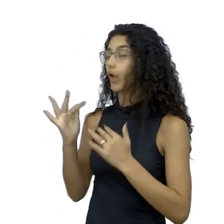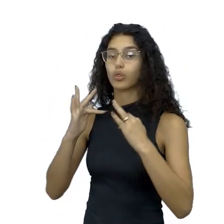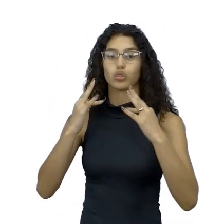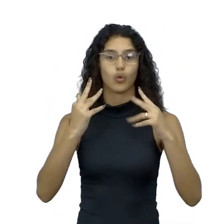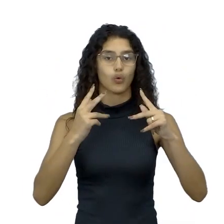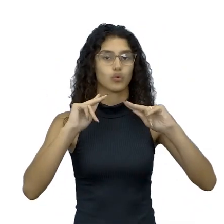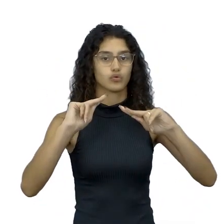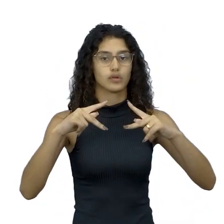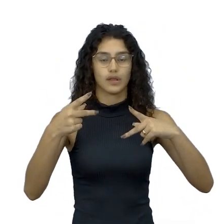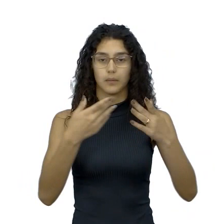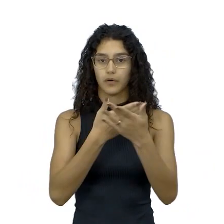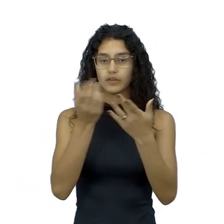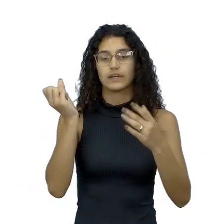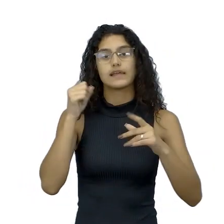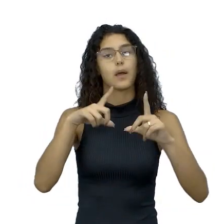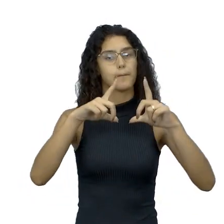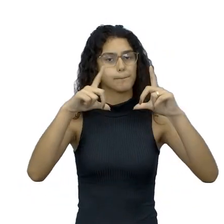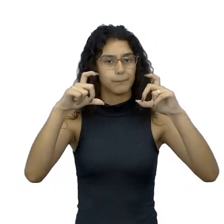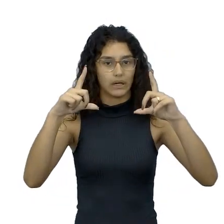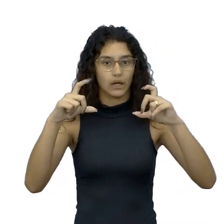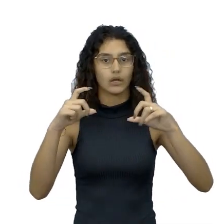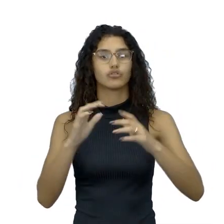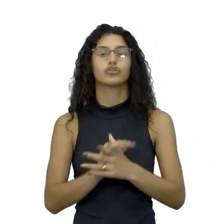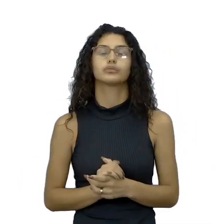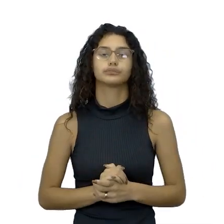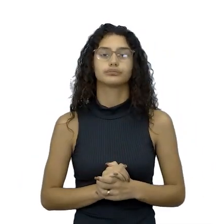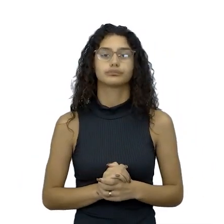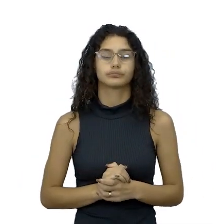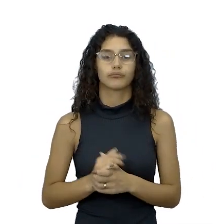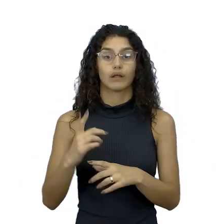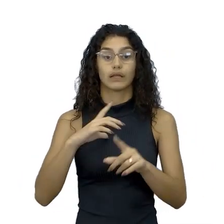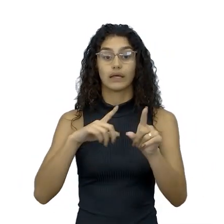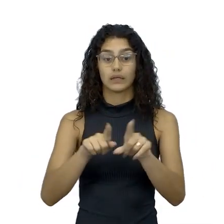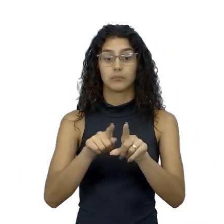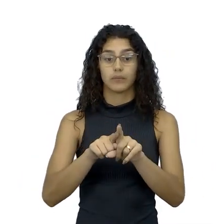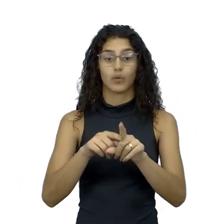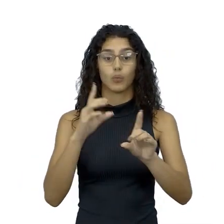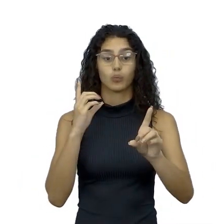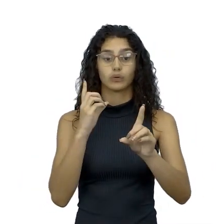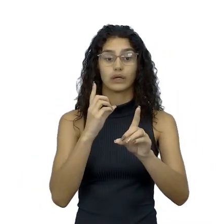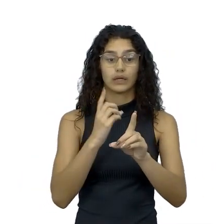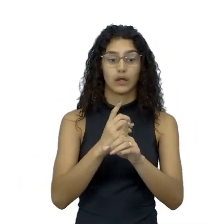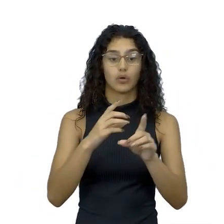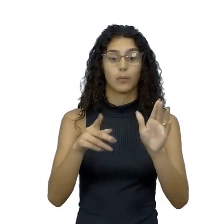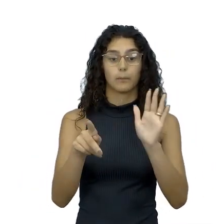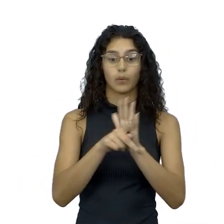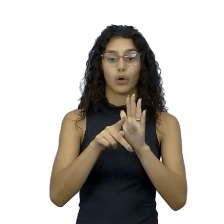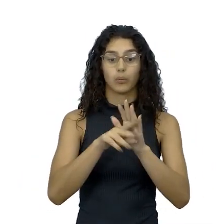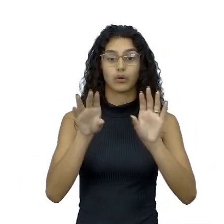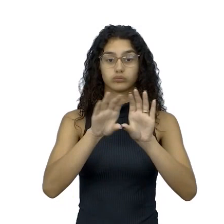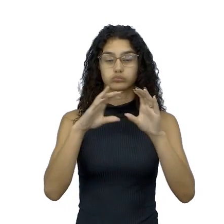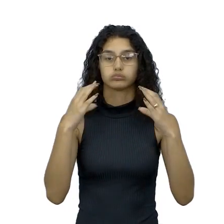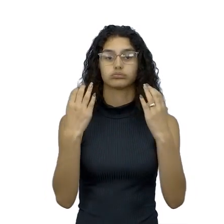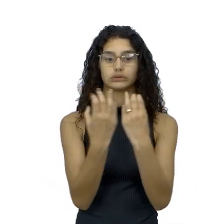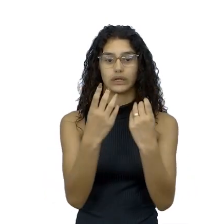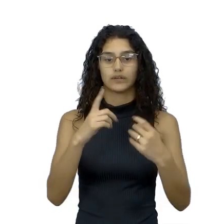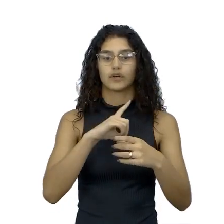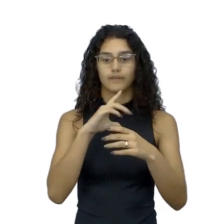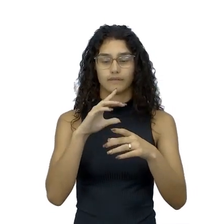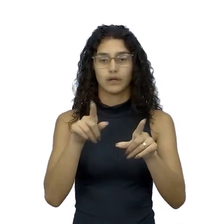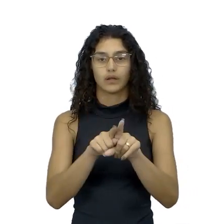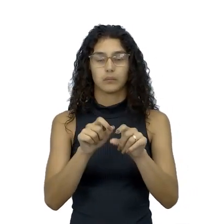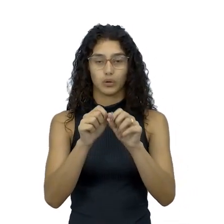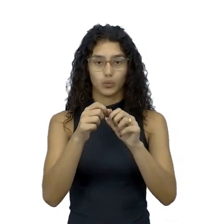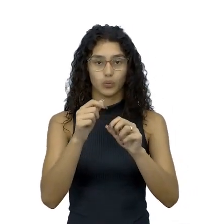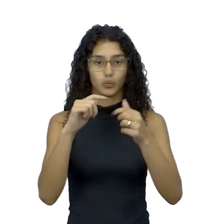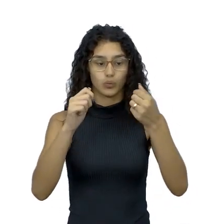para vocês, se quiser dar um print, né? Tem lá o endereço da comunidade, que nada mais é do que um formulário do